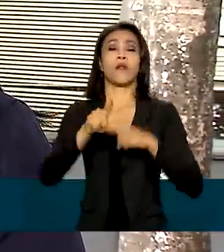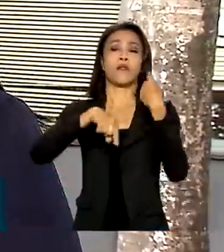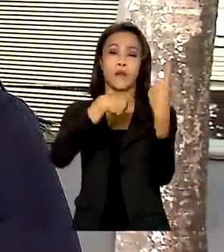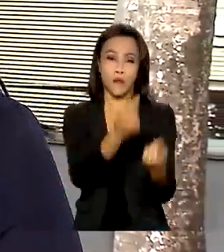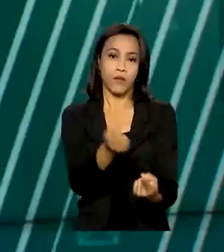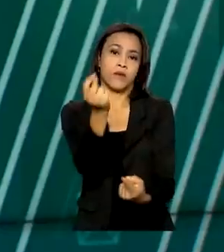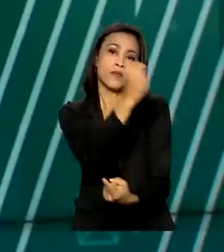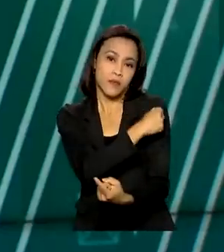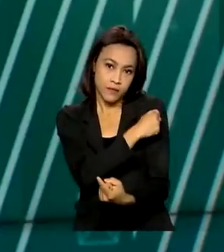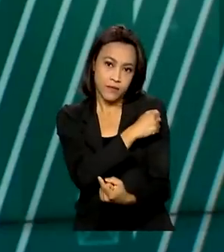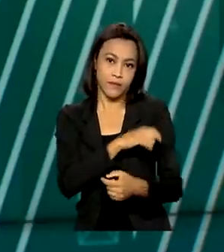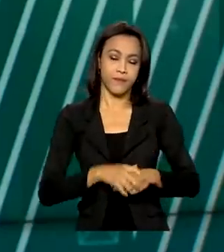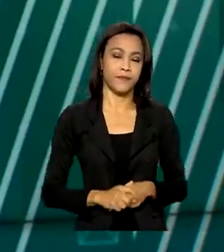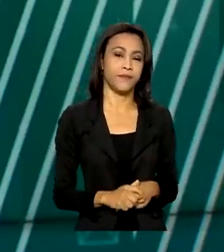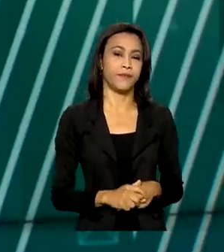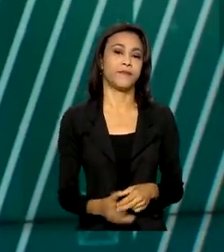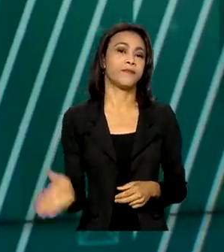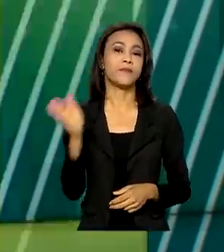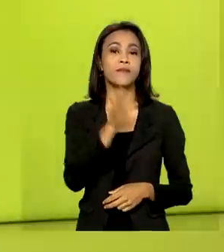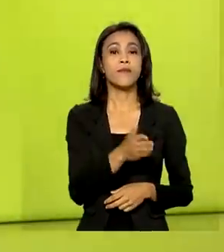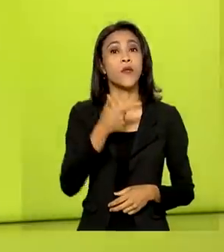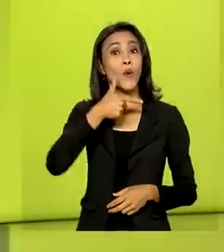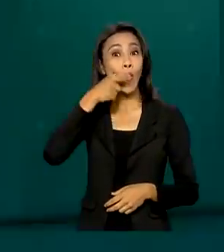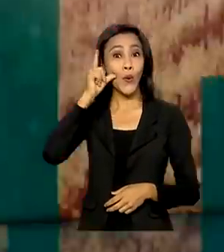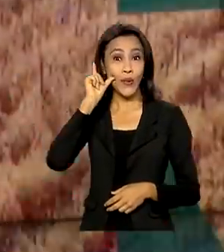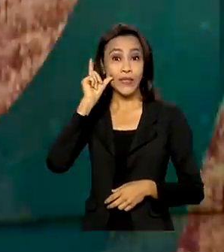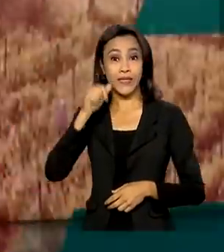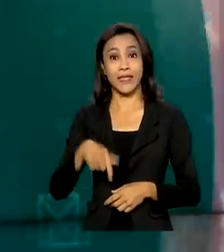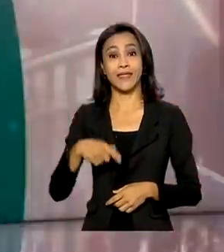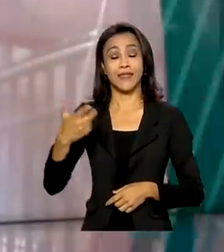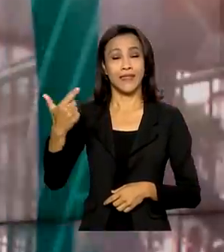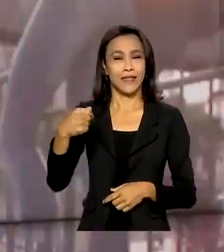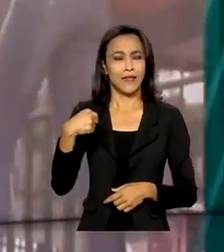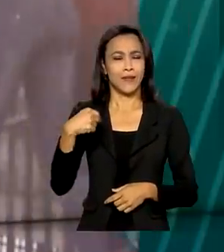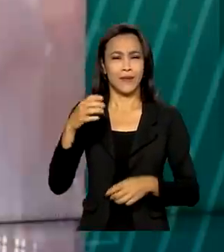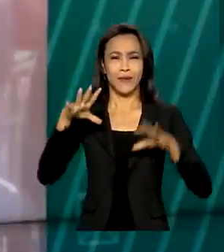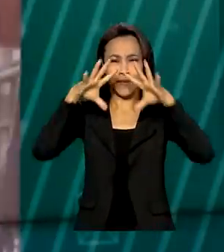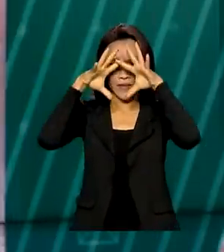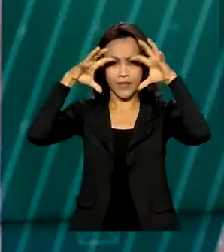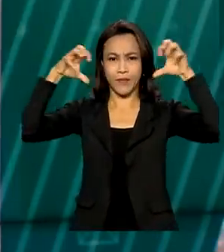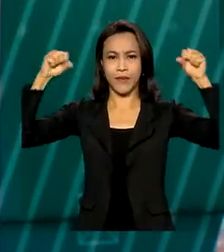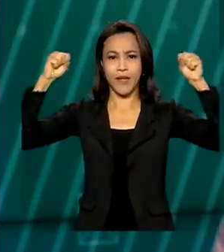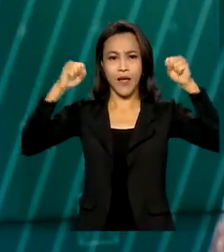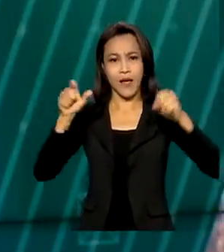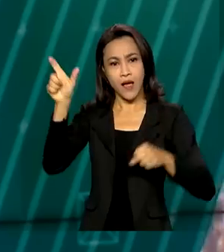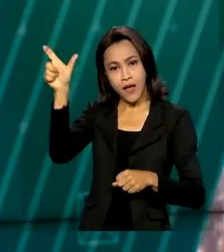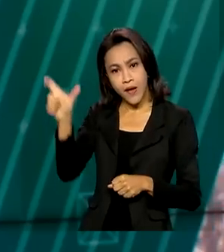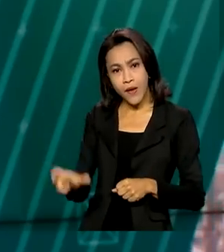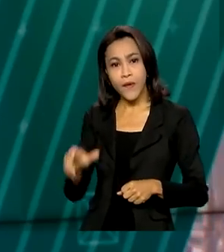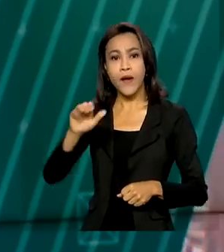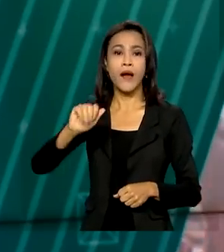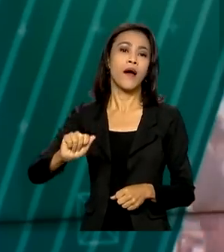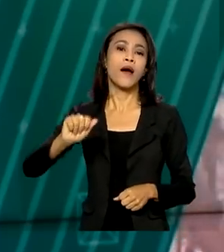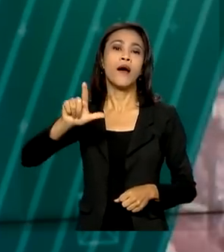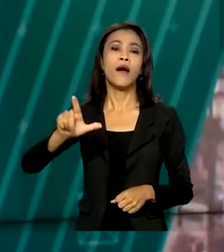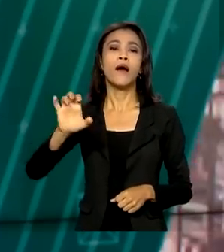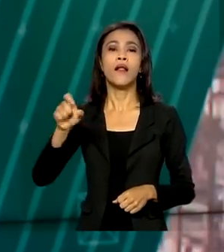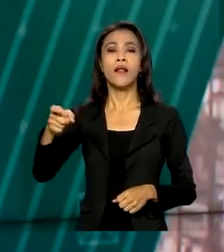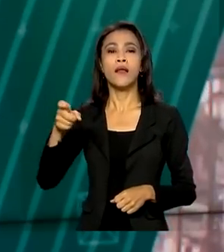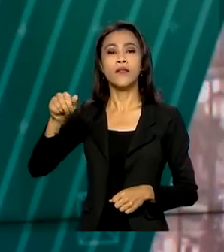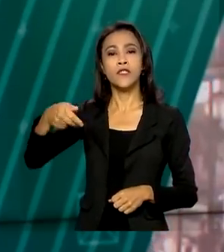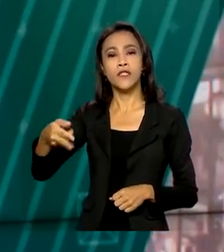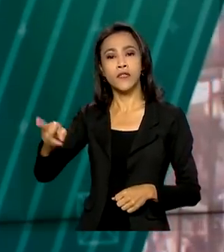então vacinar o e tomou posse ontem no Tribunal Superior Eleitoral o Ministro Alexandre de Moraes o presidente